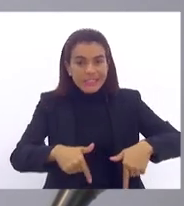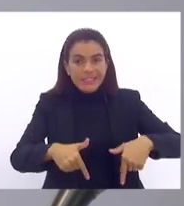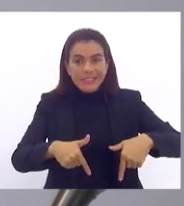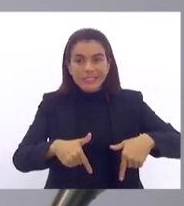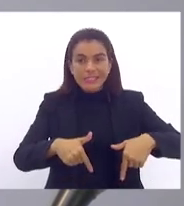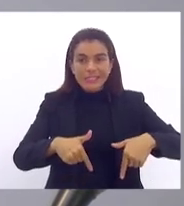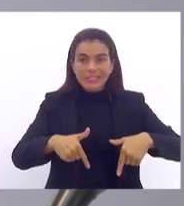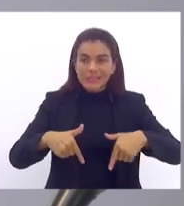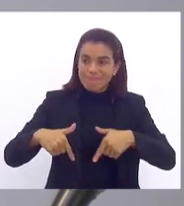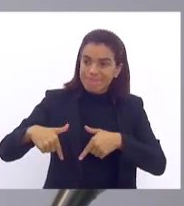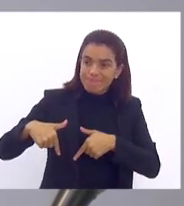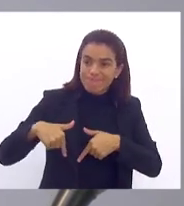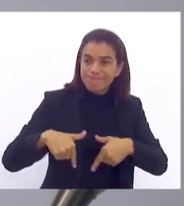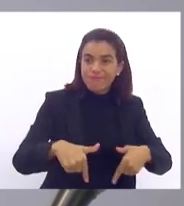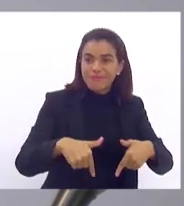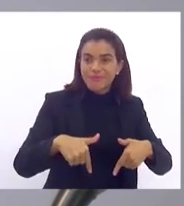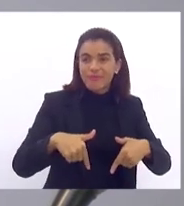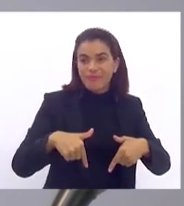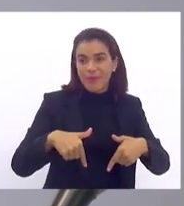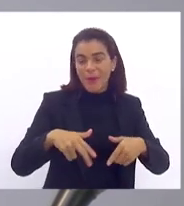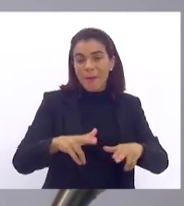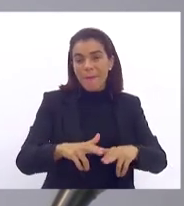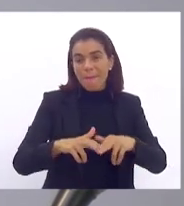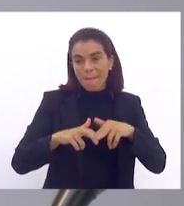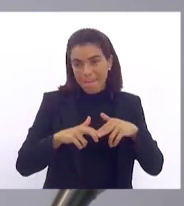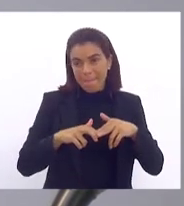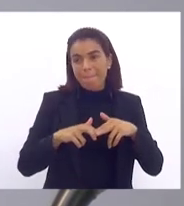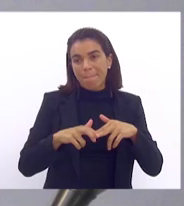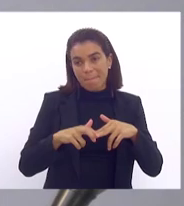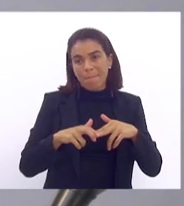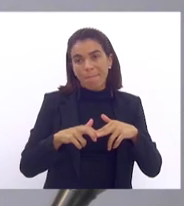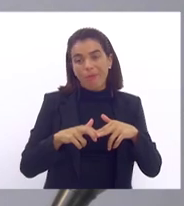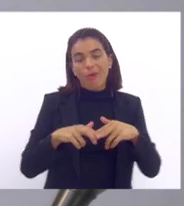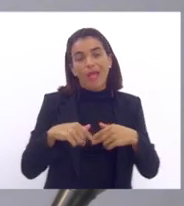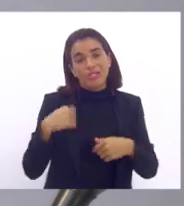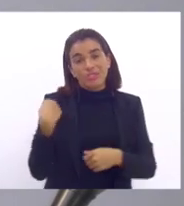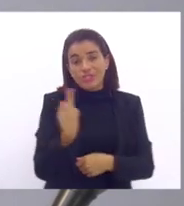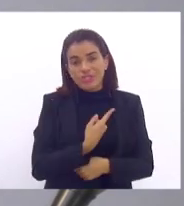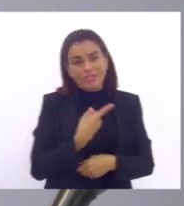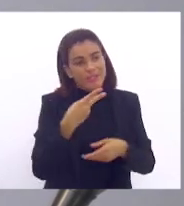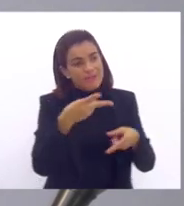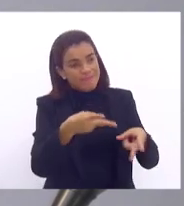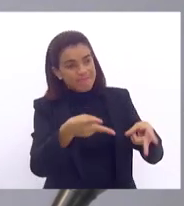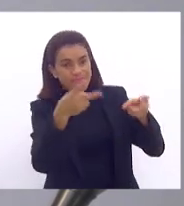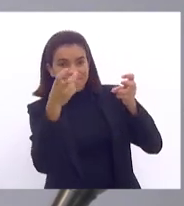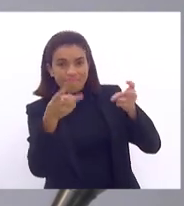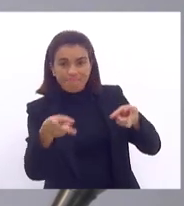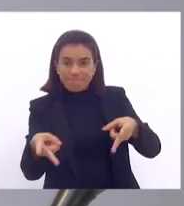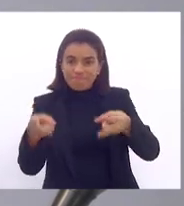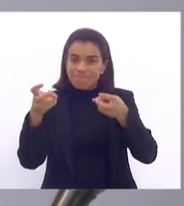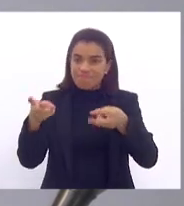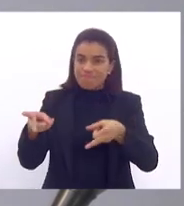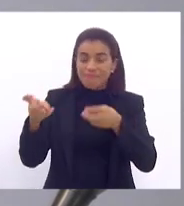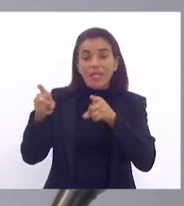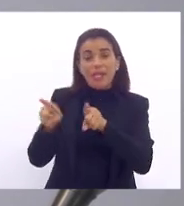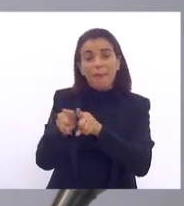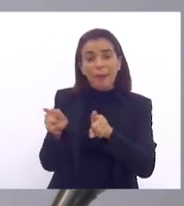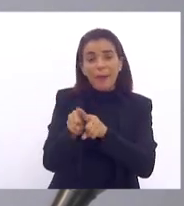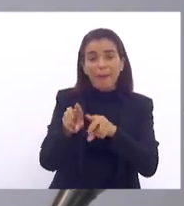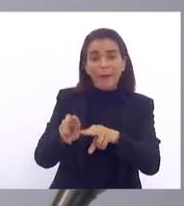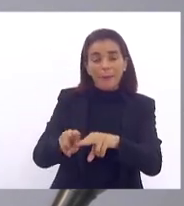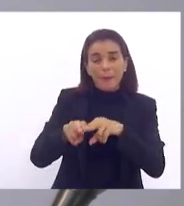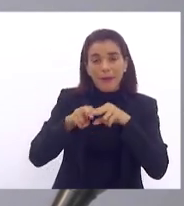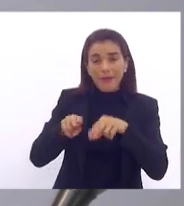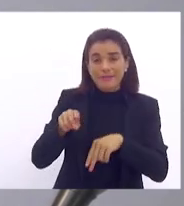agir sob o preceito do do do que a gente percebe e sob o preceito